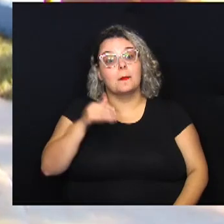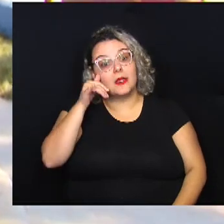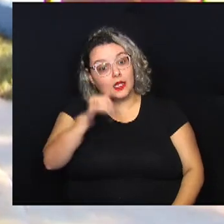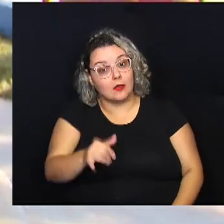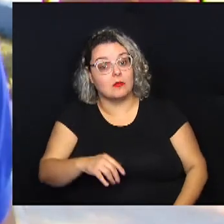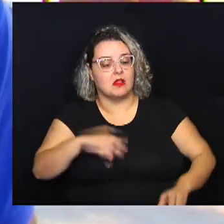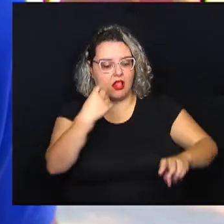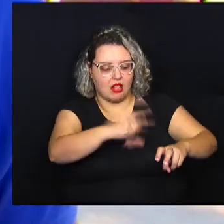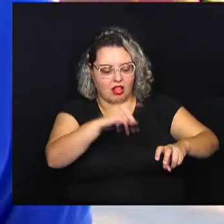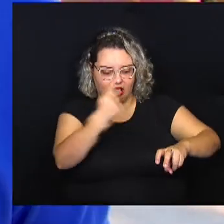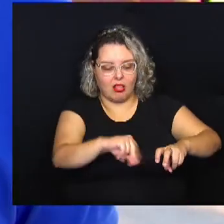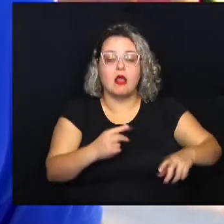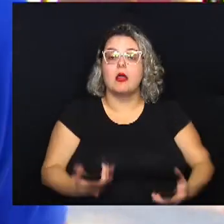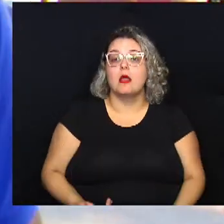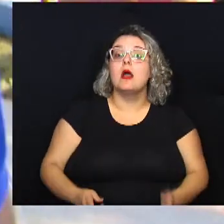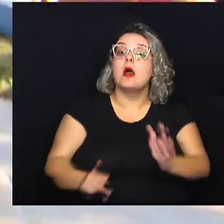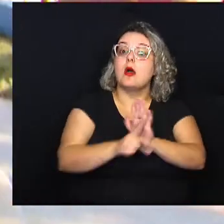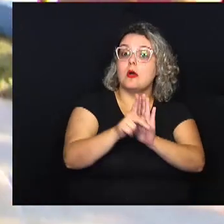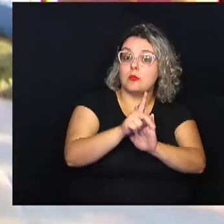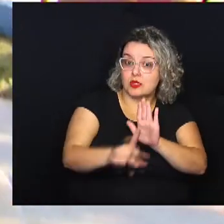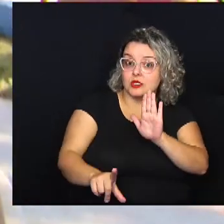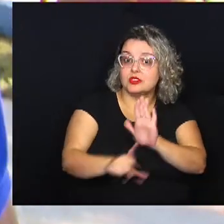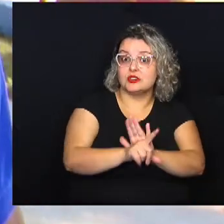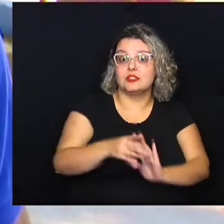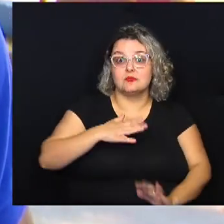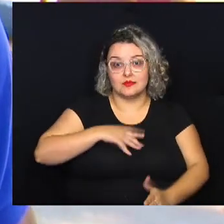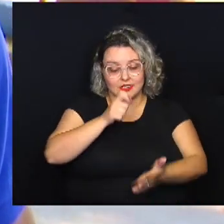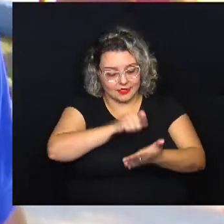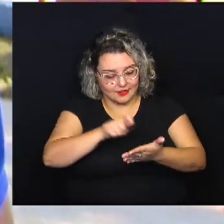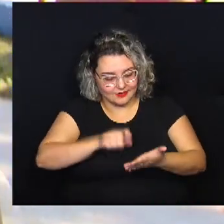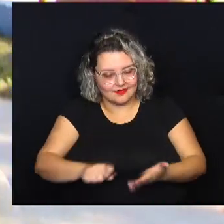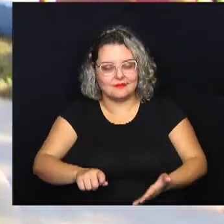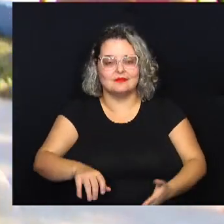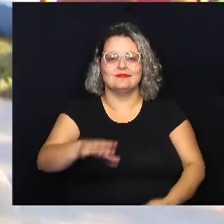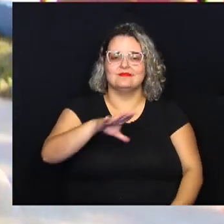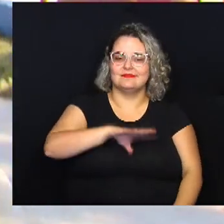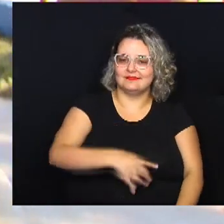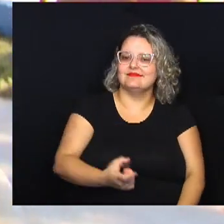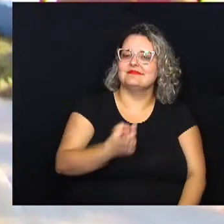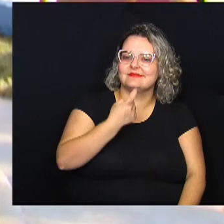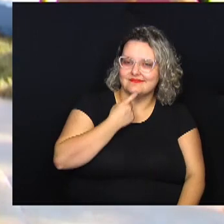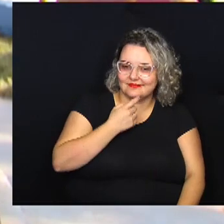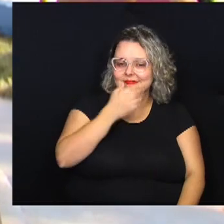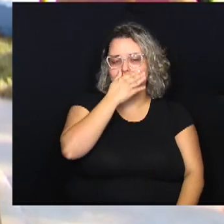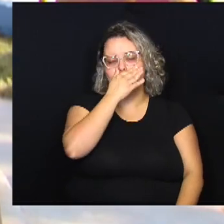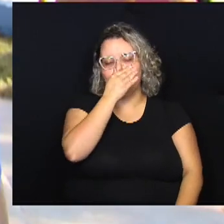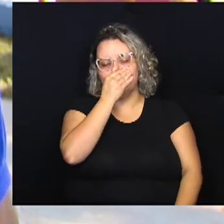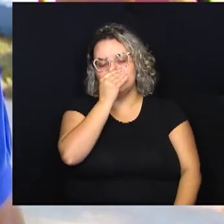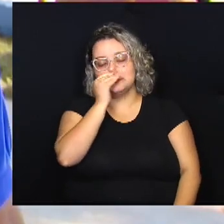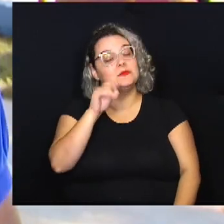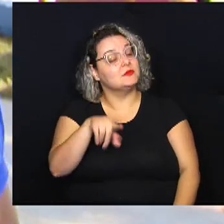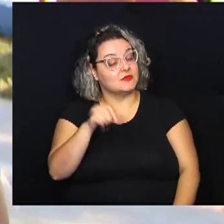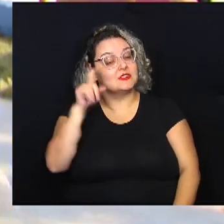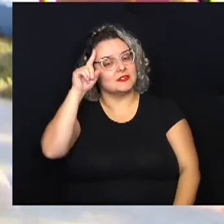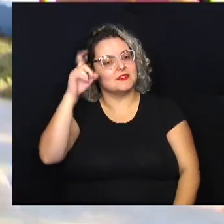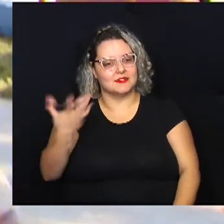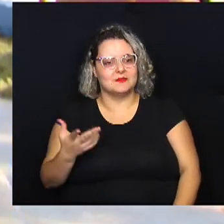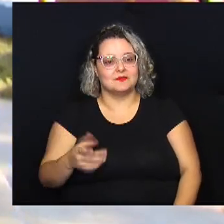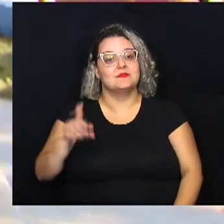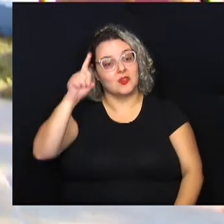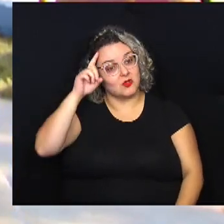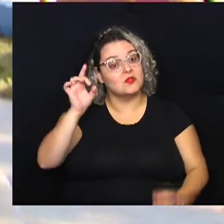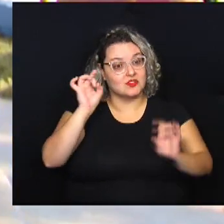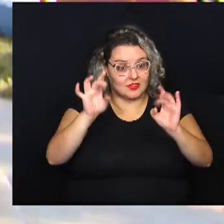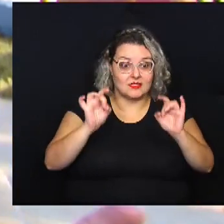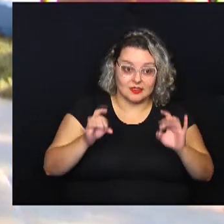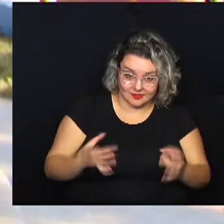um projeto de lei que é de minha autoria também na Câmara Municipal de Campinas e foi escolhida essa data, uma data específica,